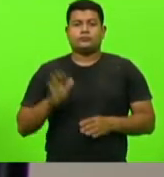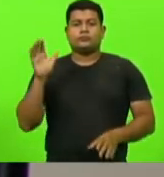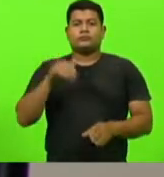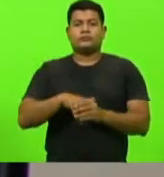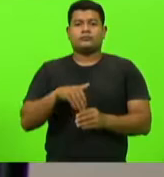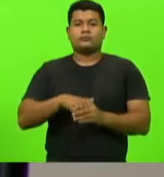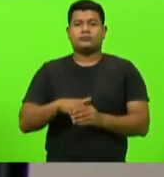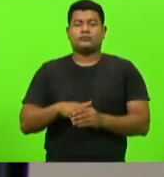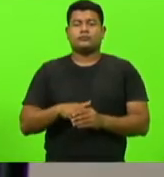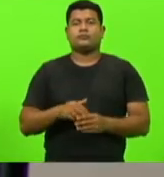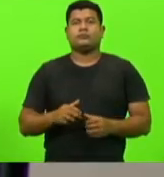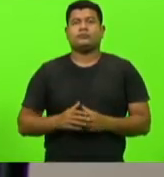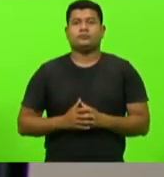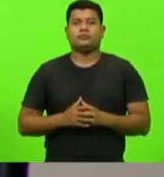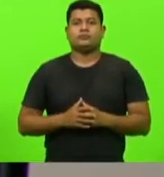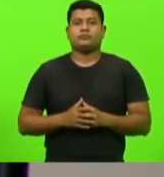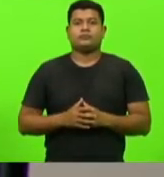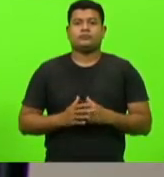votação.